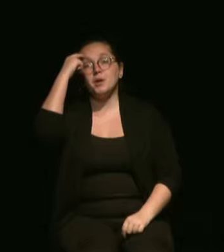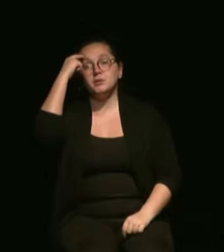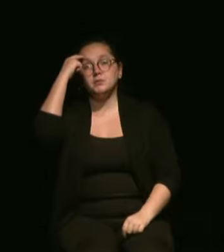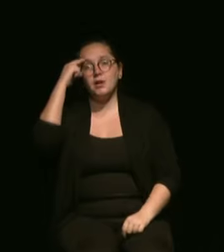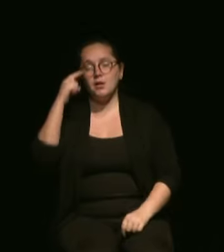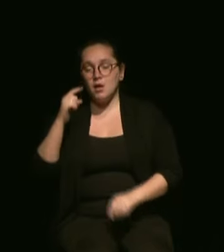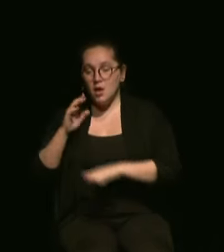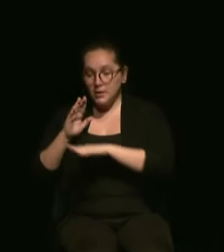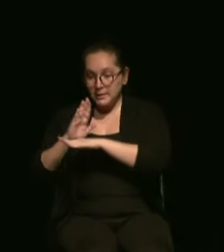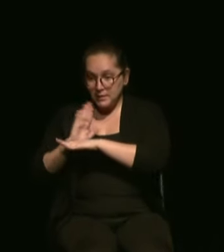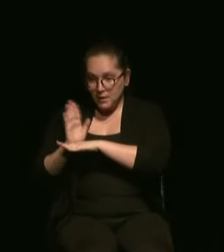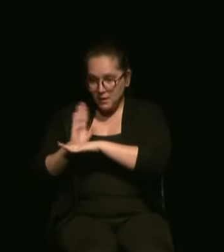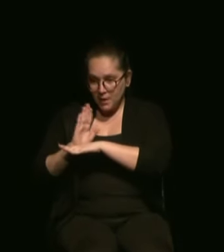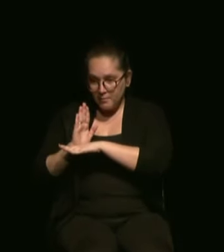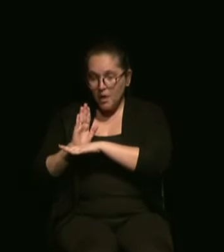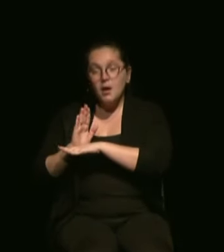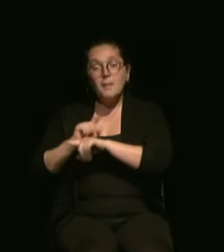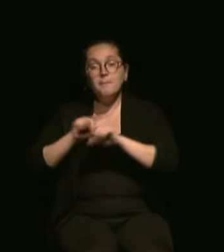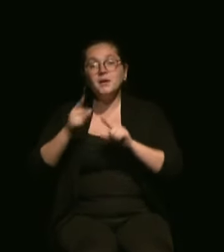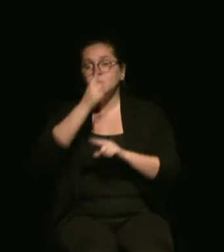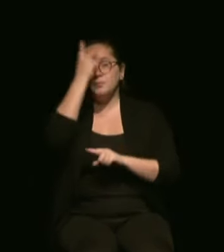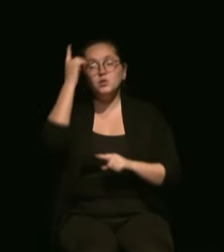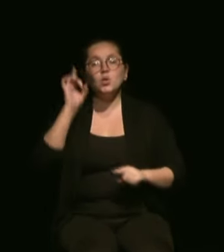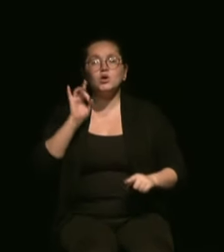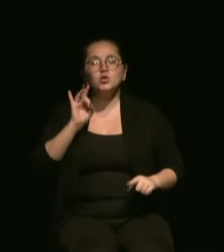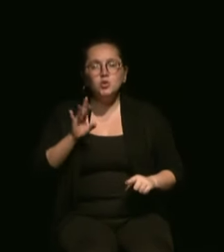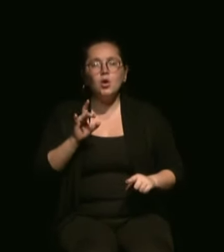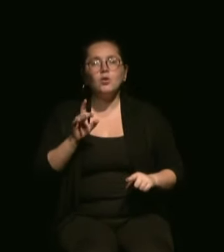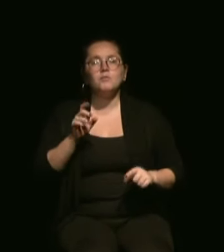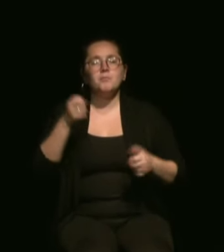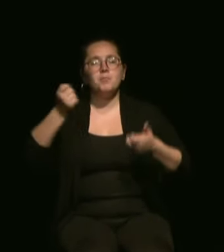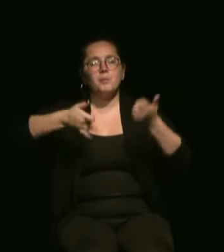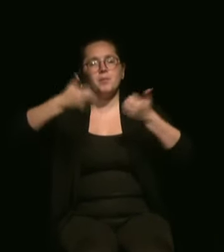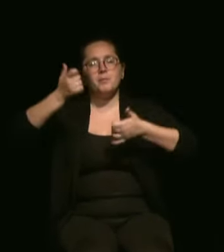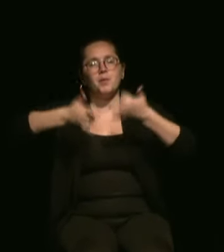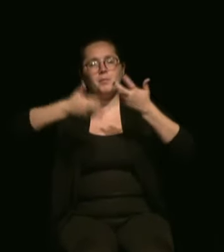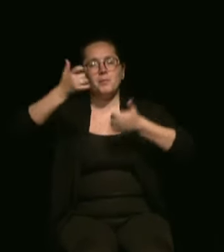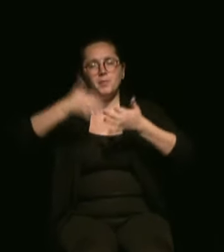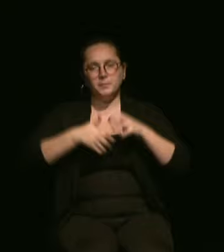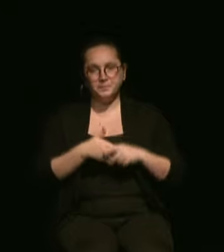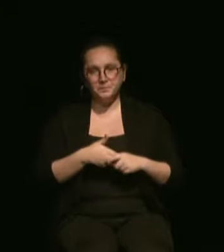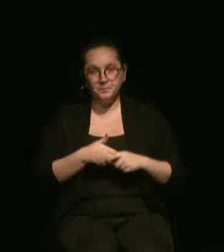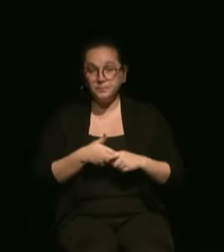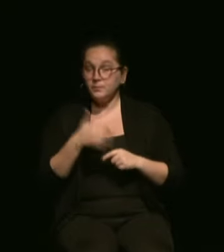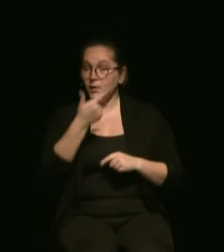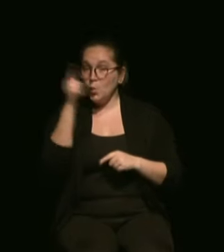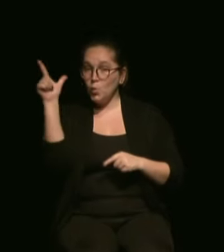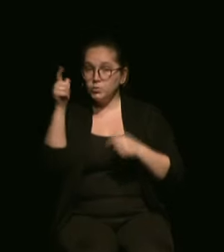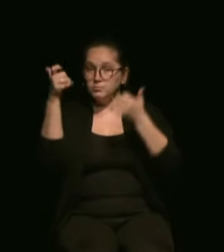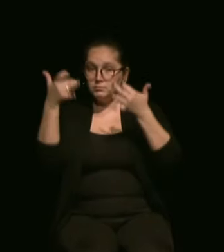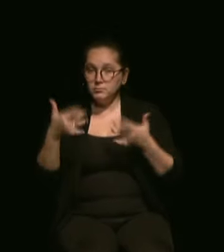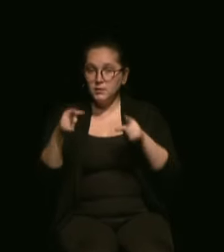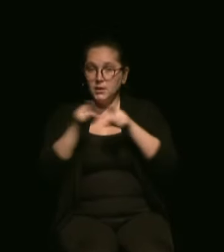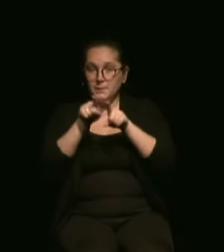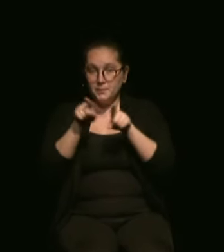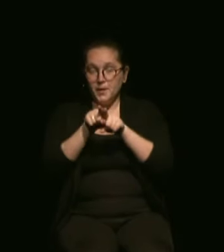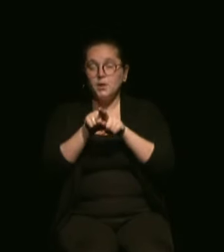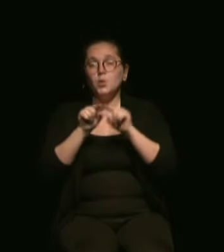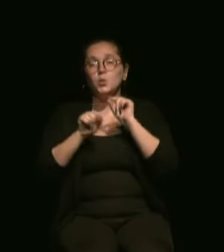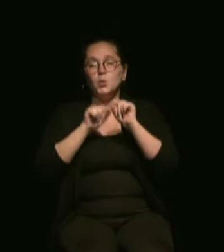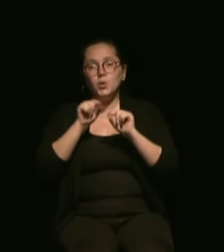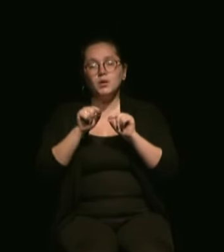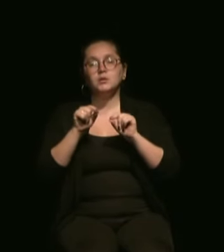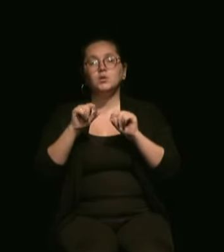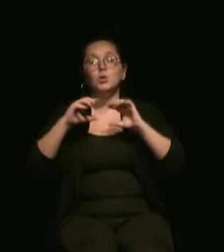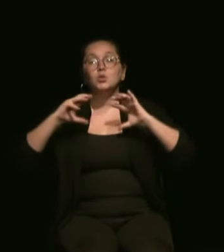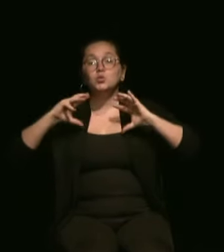pessoas apenas falem. A outra coisa fundamental no cinema do Lanzmann é toda a